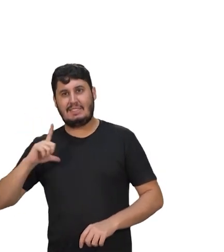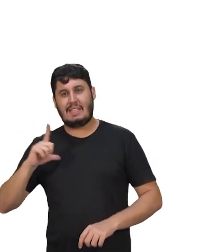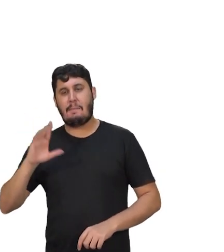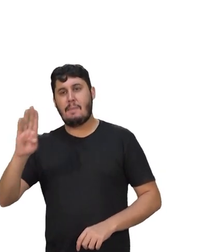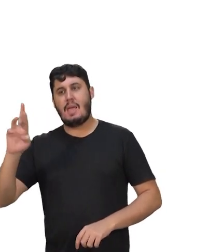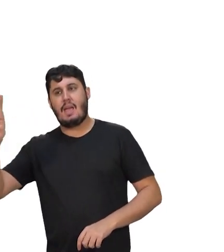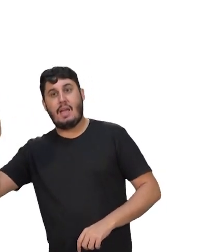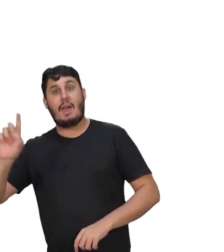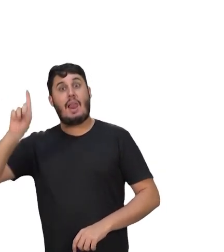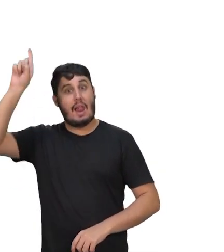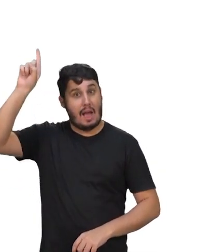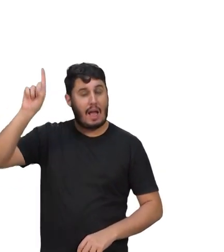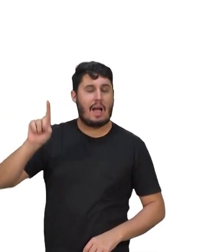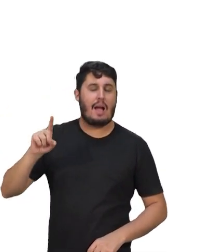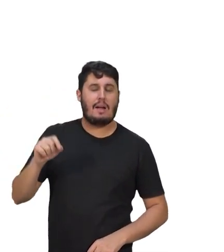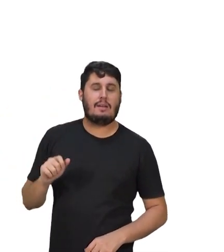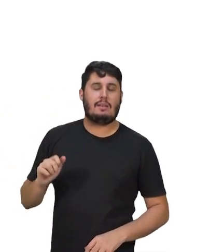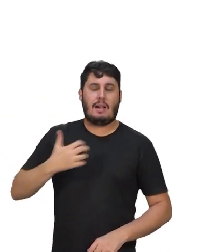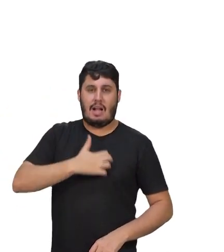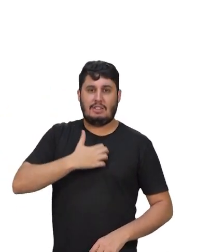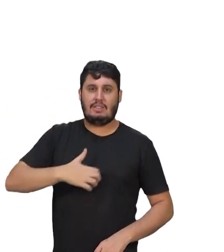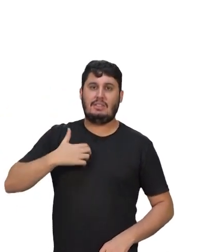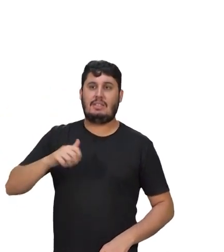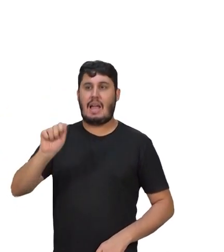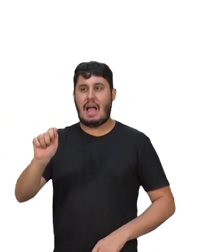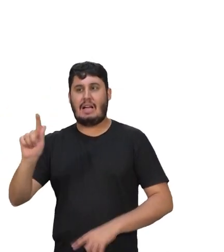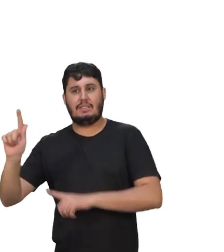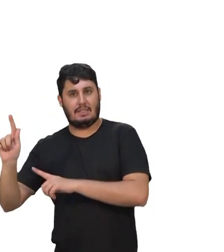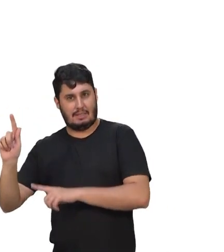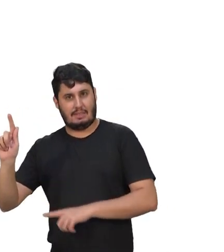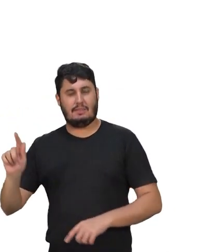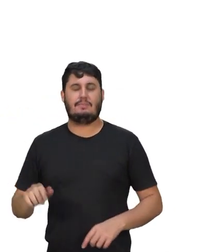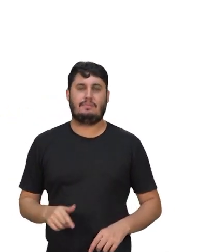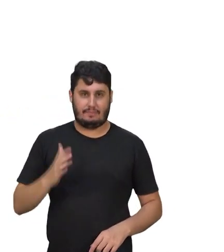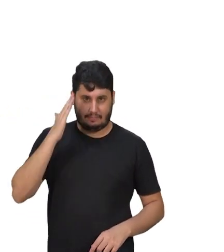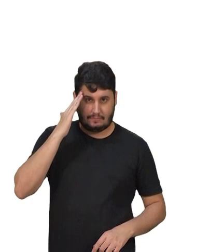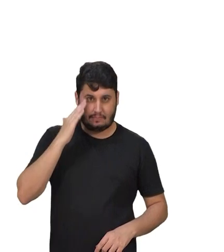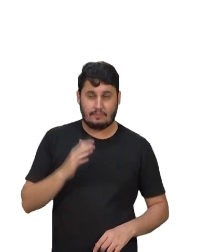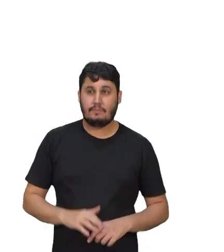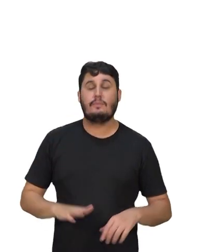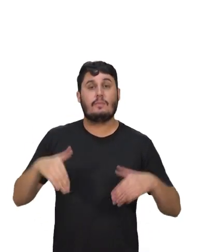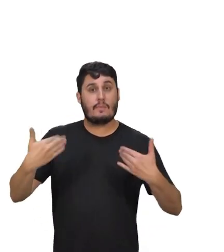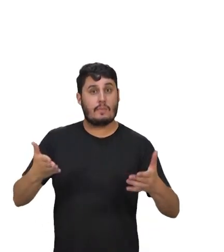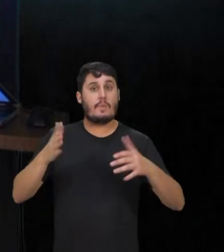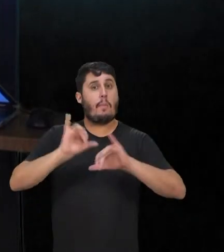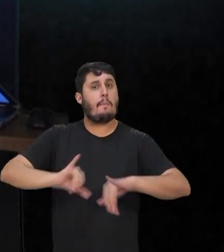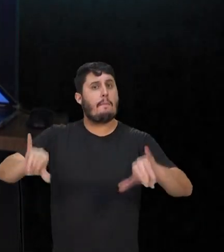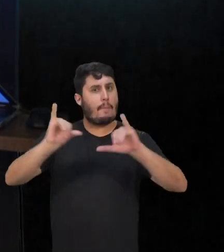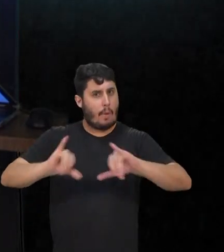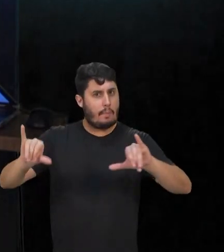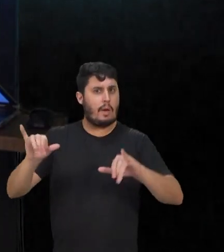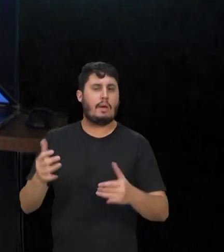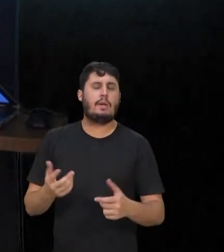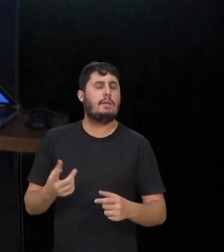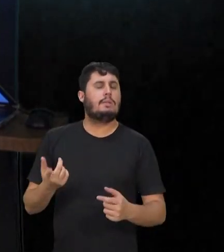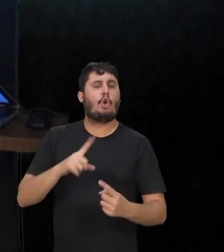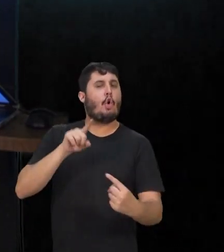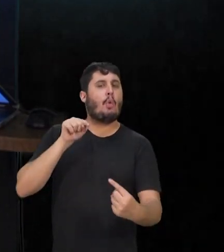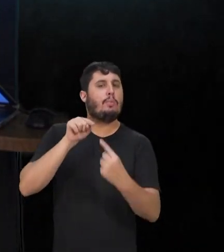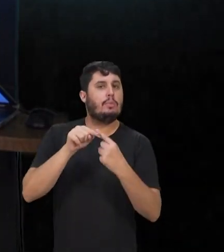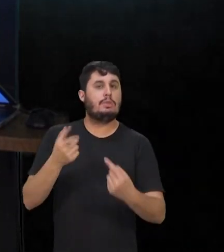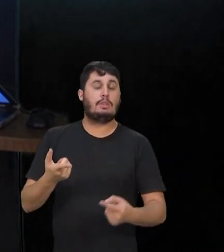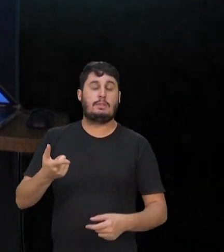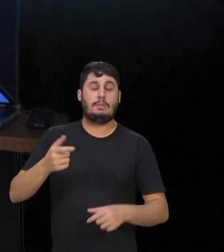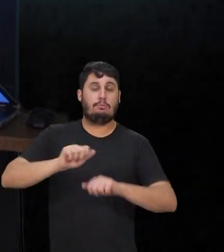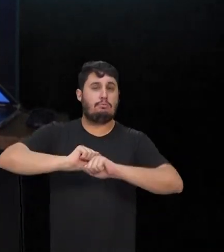maio de 2016. E aí vem a questão. A questão diz o seguinte: essa propaganda foi criada para uma campanha de conscientização